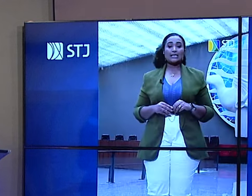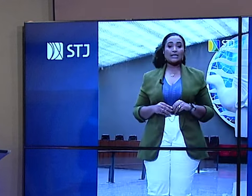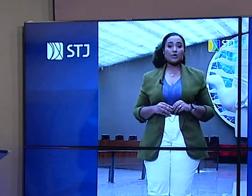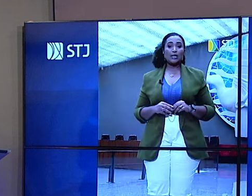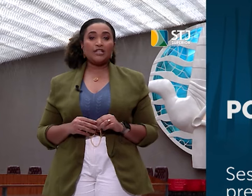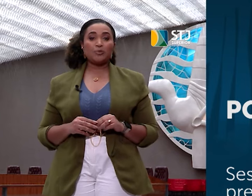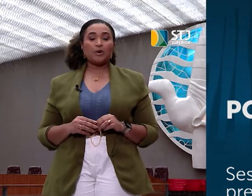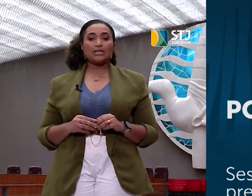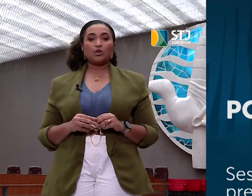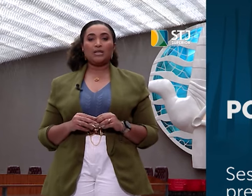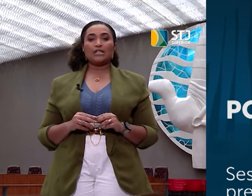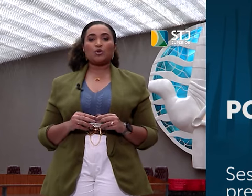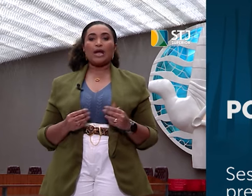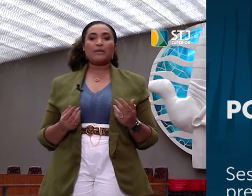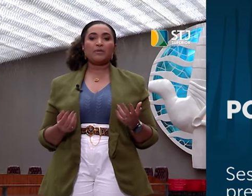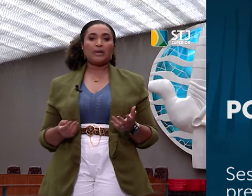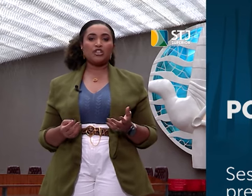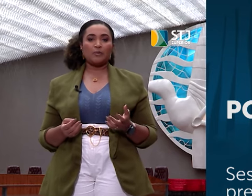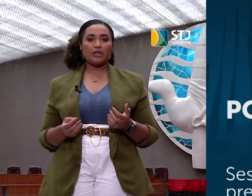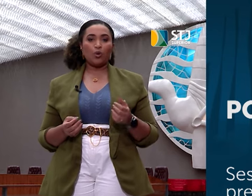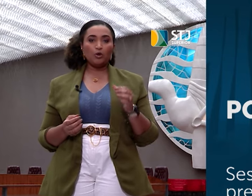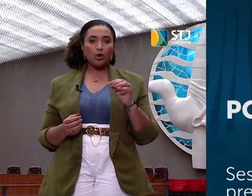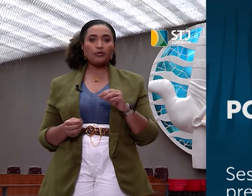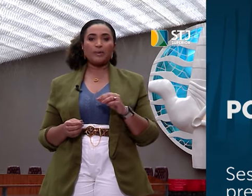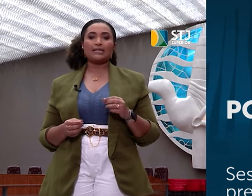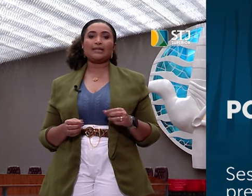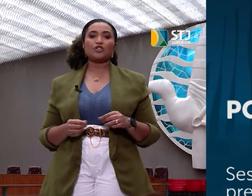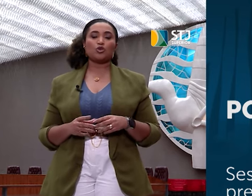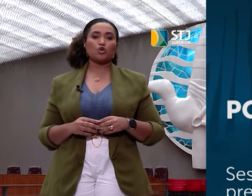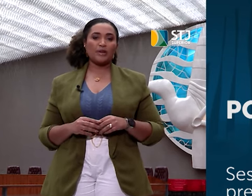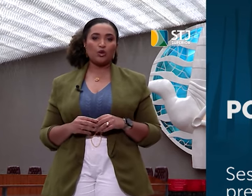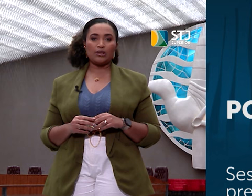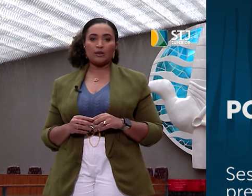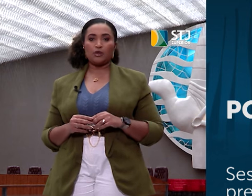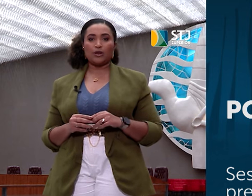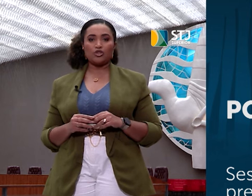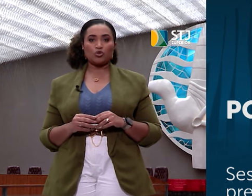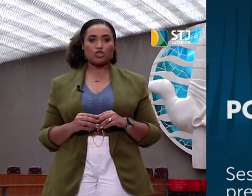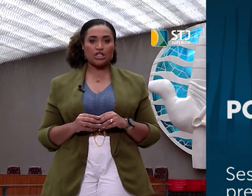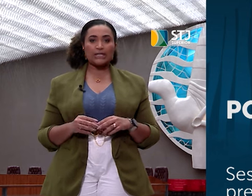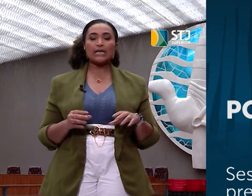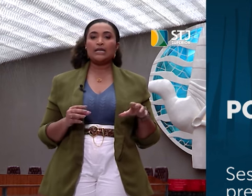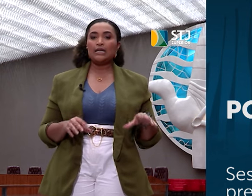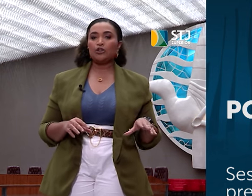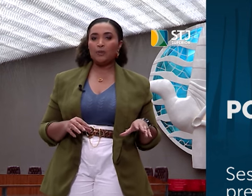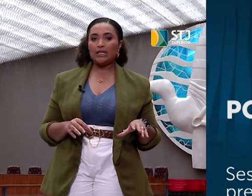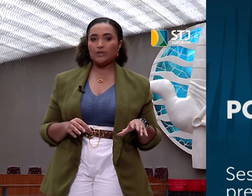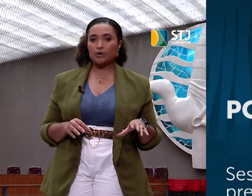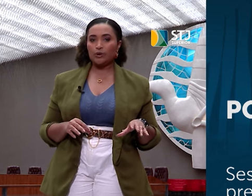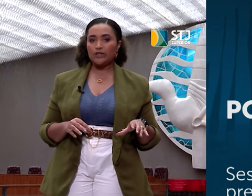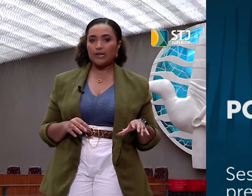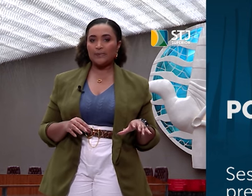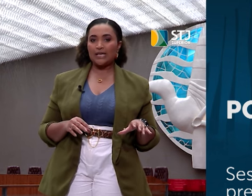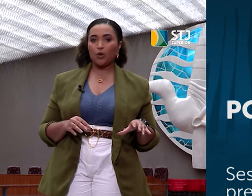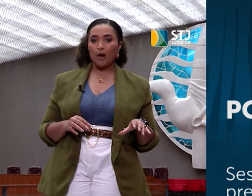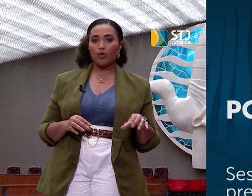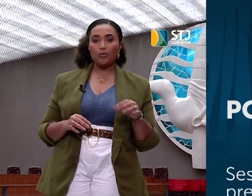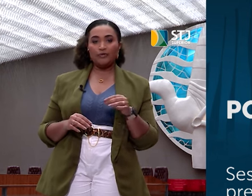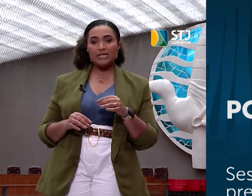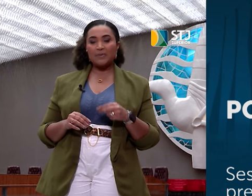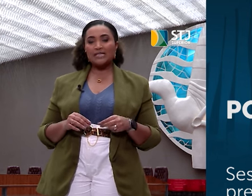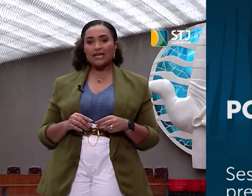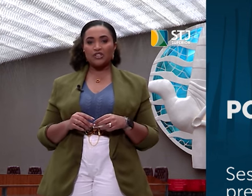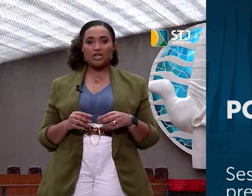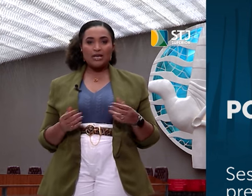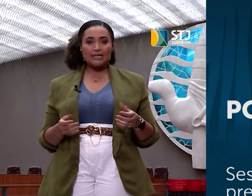A sessão solene de posse do ministro Herman Benjamin como novo presidente do Superior Tribunal de Justiça e do ministro Luiz Felipe Salomão